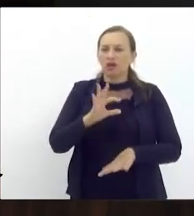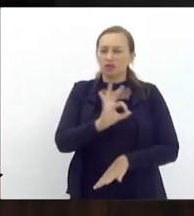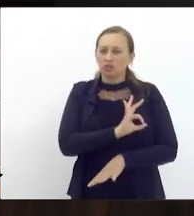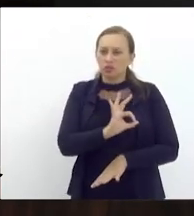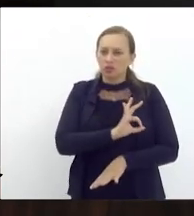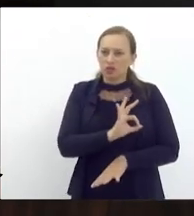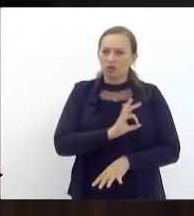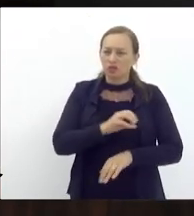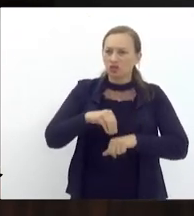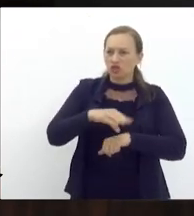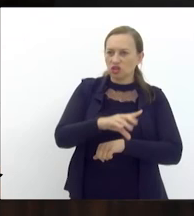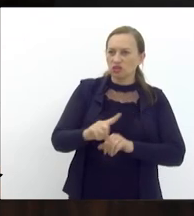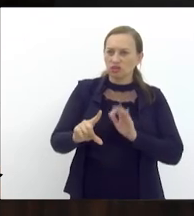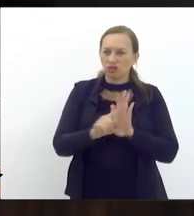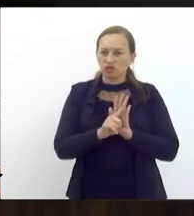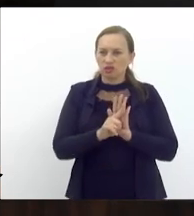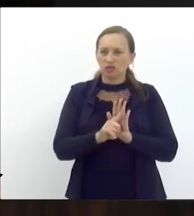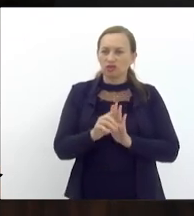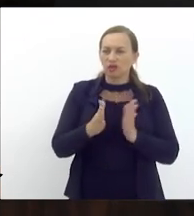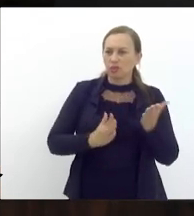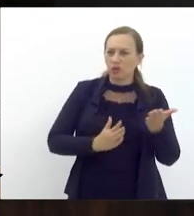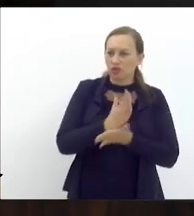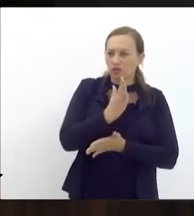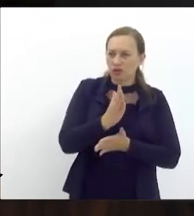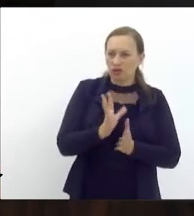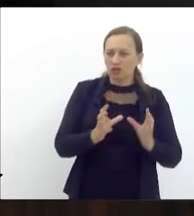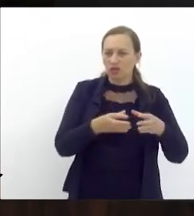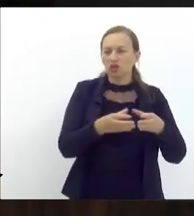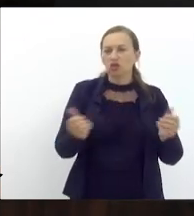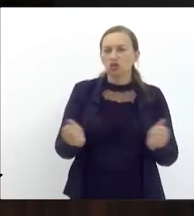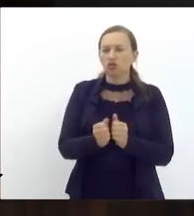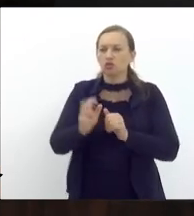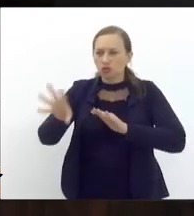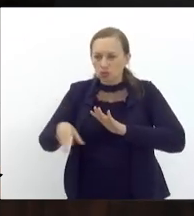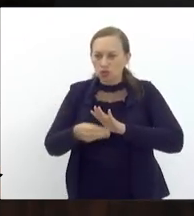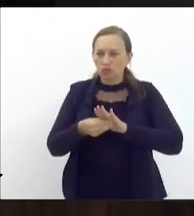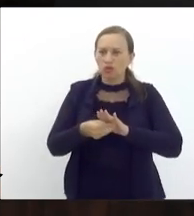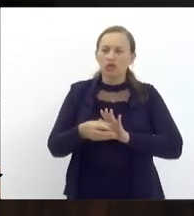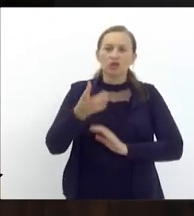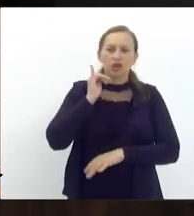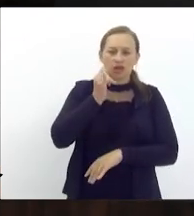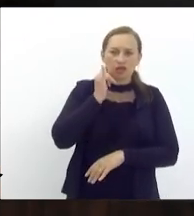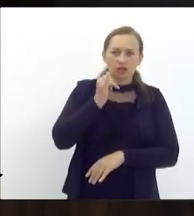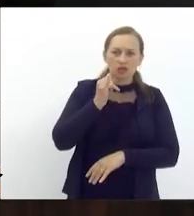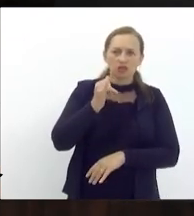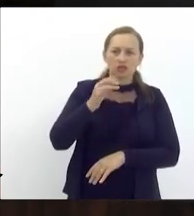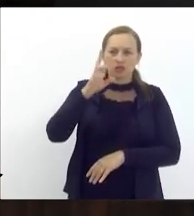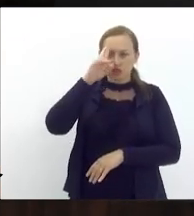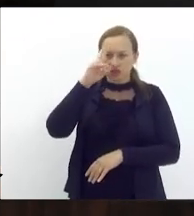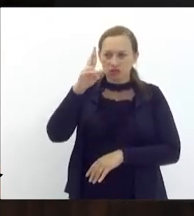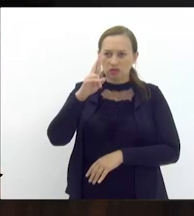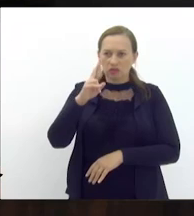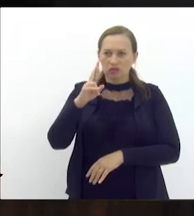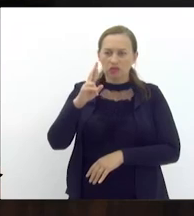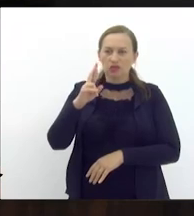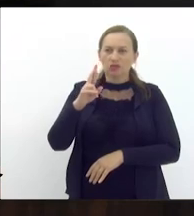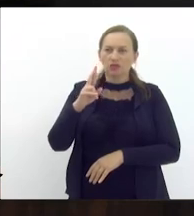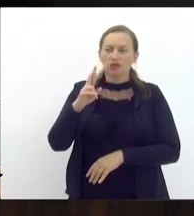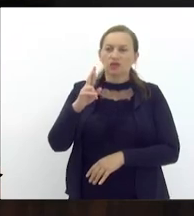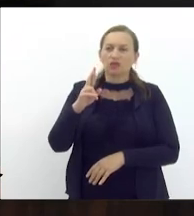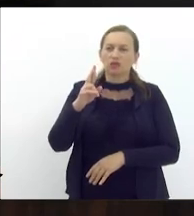da Comissão da indicação Legislativa favorável com emenda relator Deputado Subtenente Bernardo em